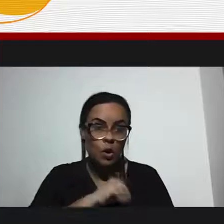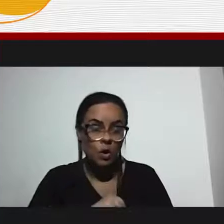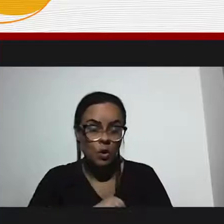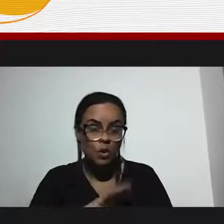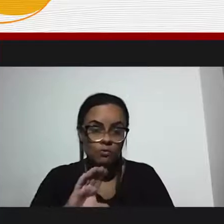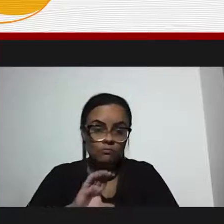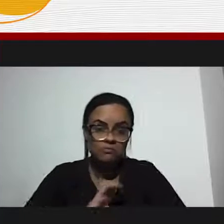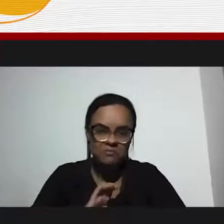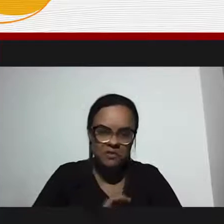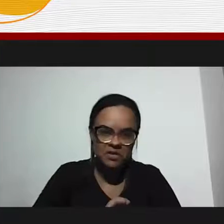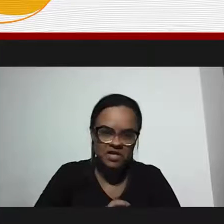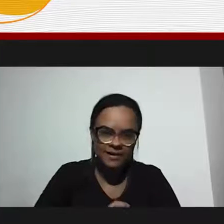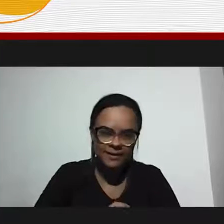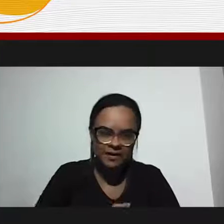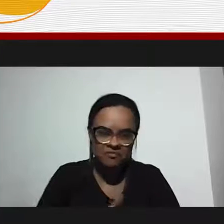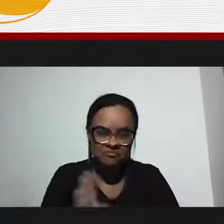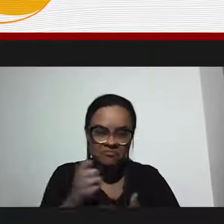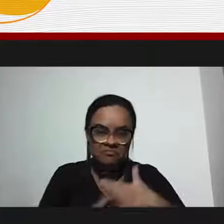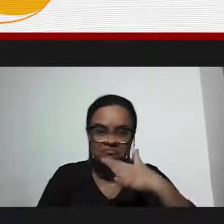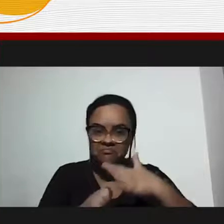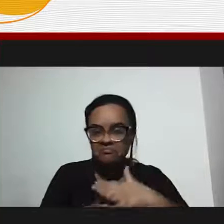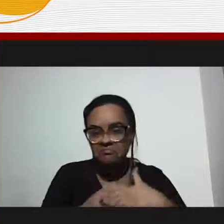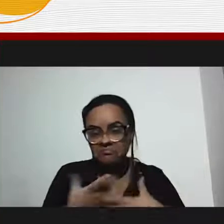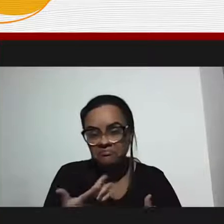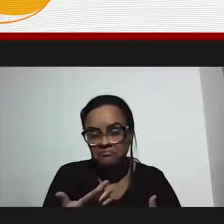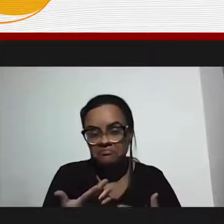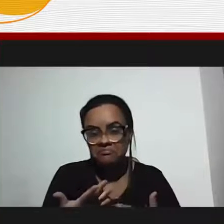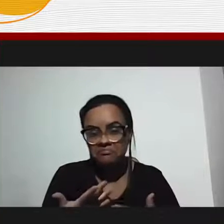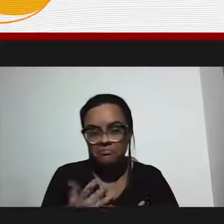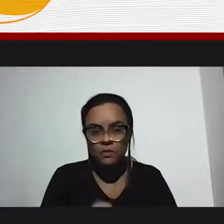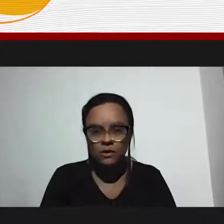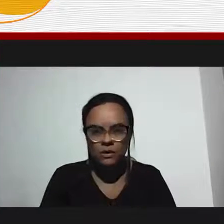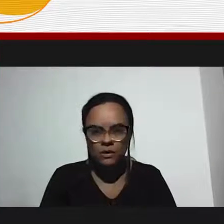ali, não precisa nem ir na empresa. Infelizmente, isso eu digo que